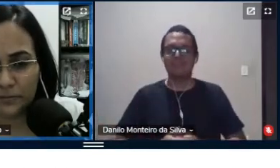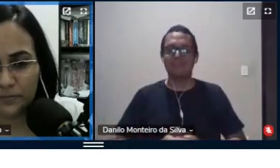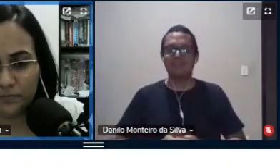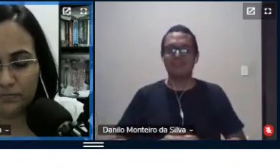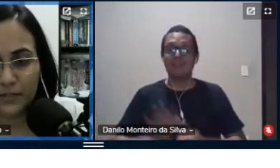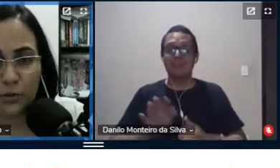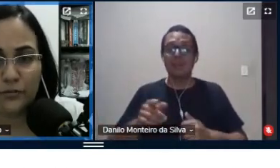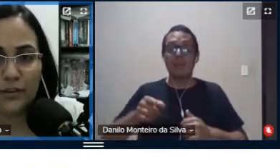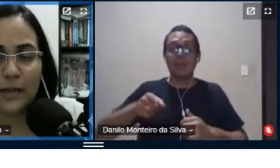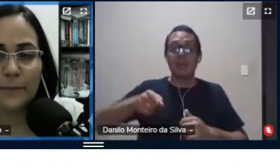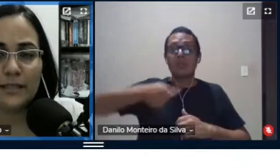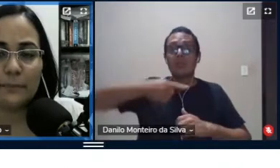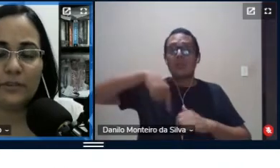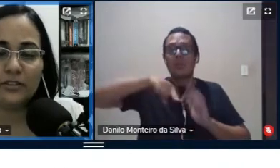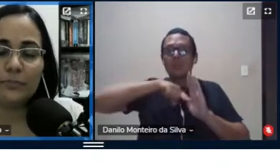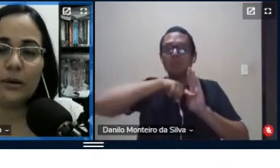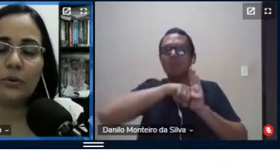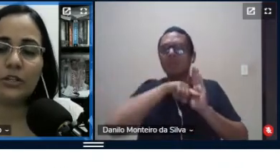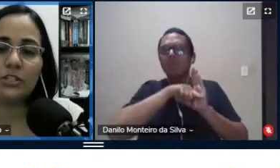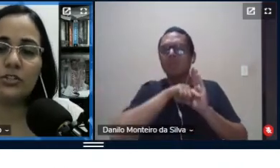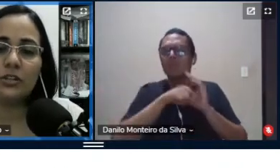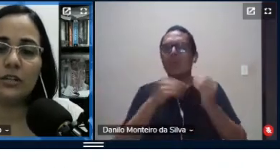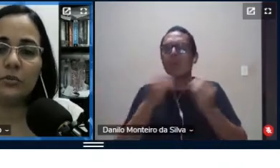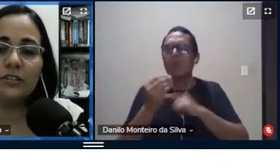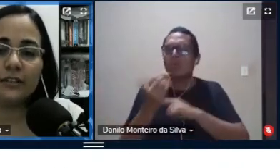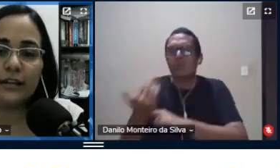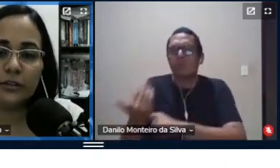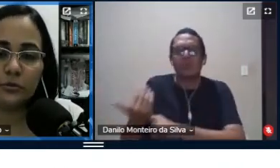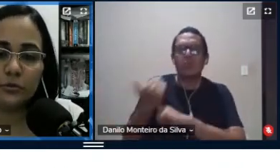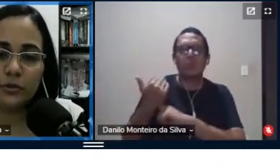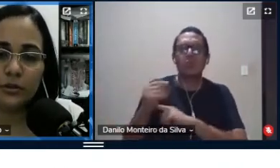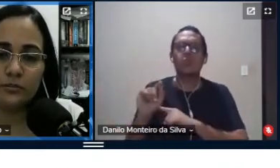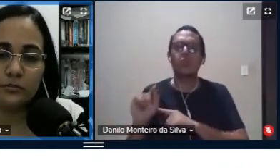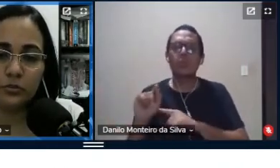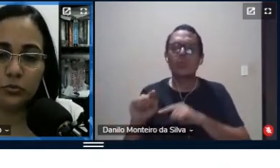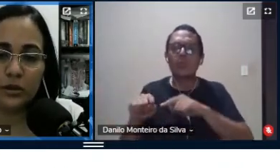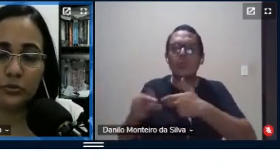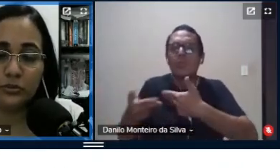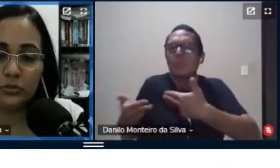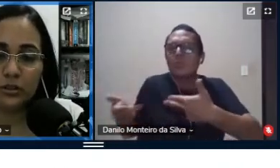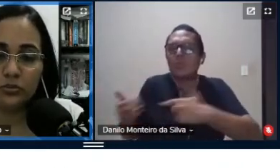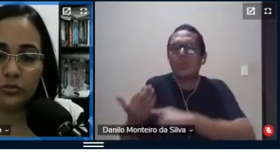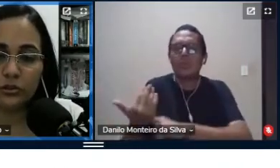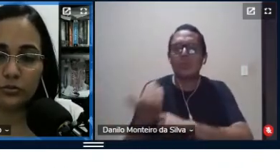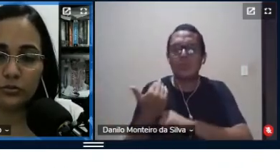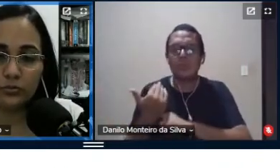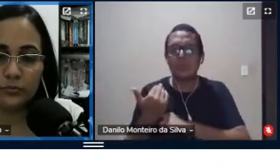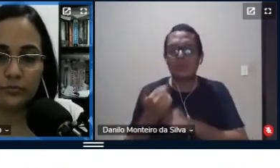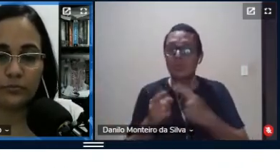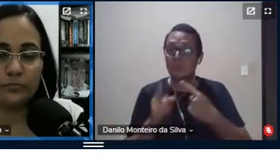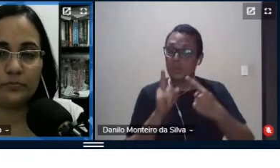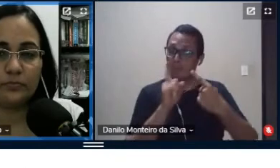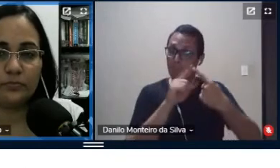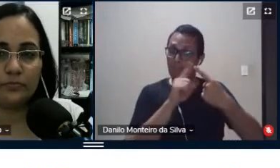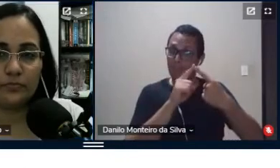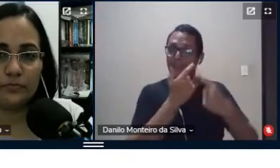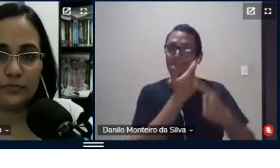gente tem. Então, a ferramenta principal que a gente tem no ensaio visual são nossos olhos.